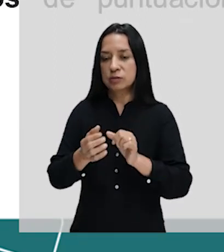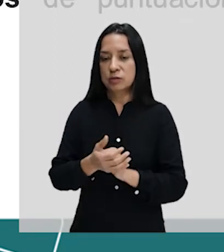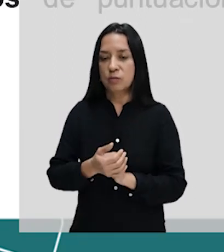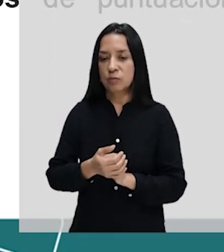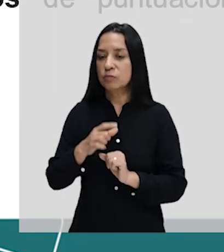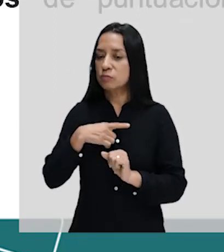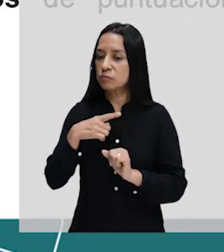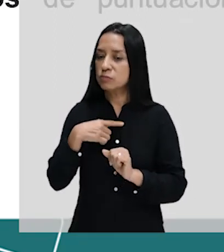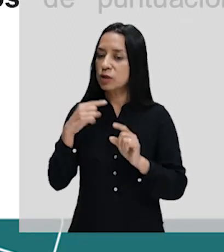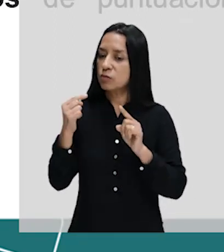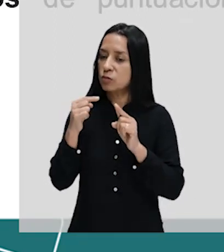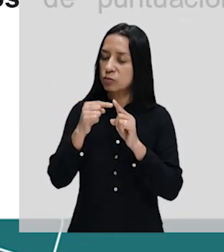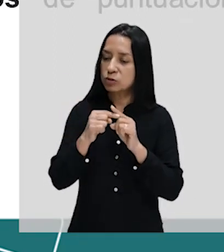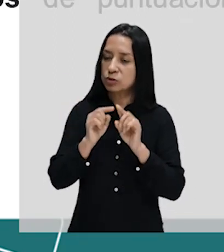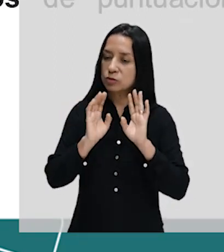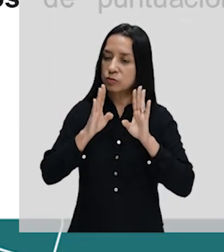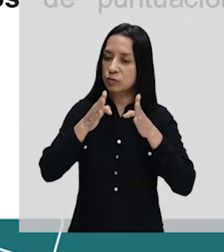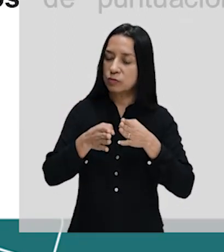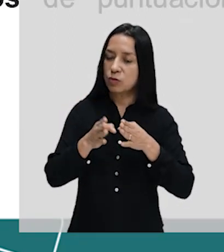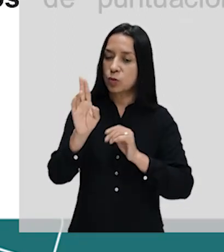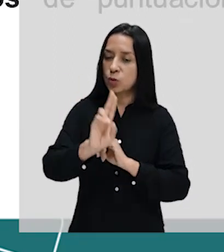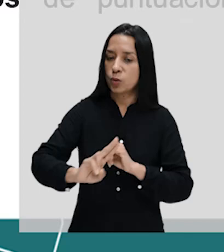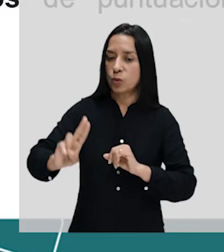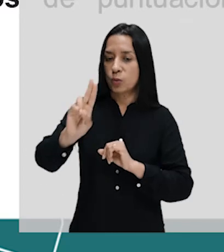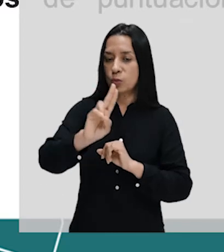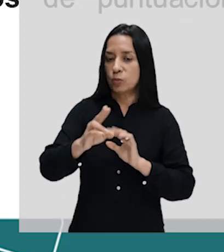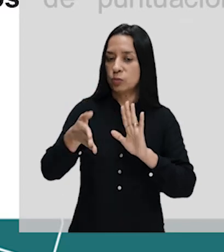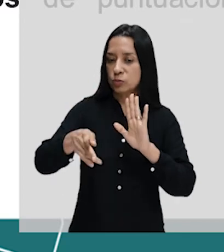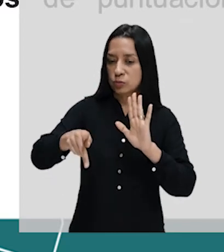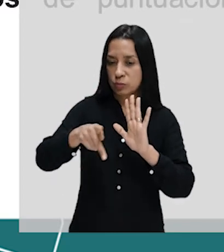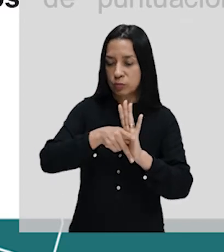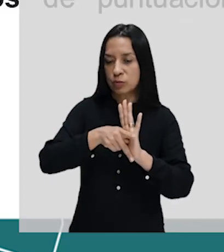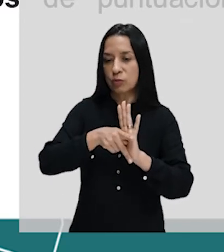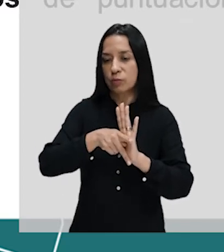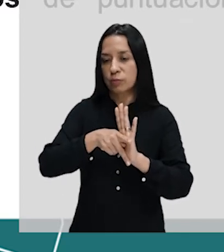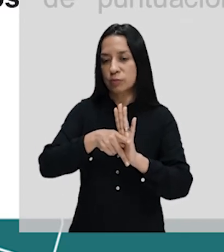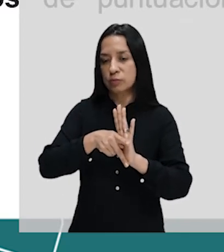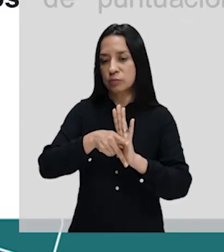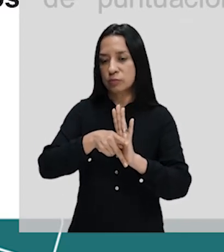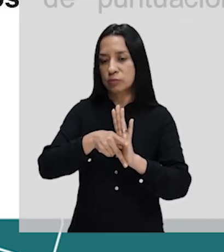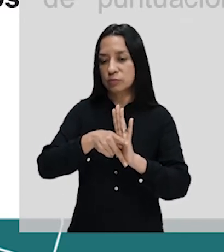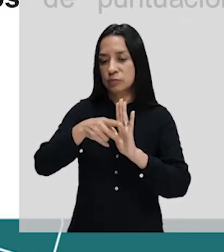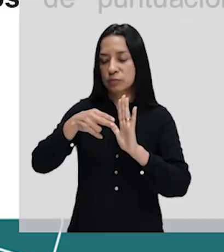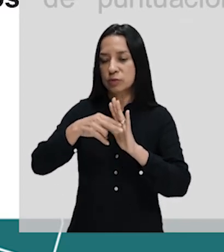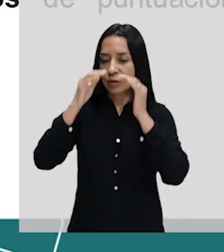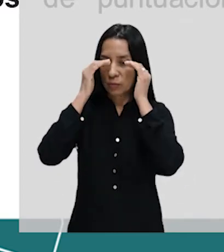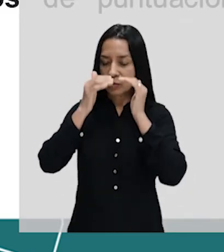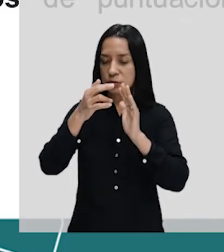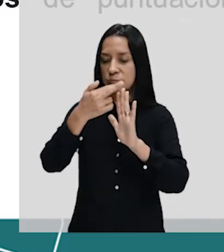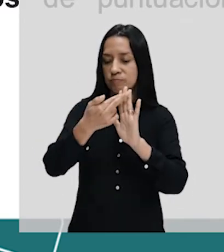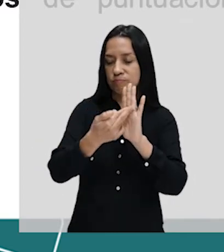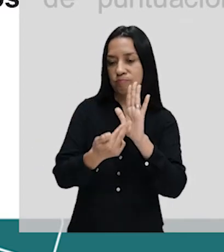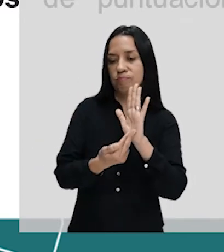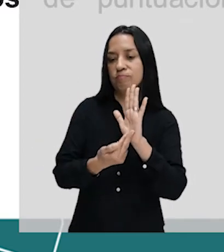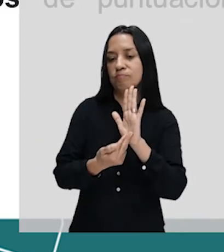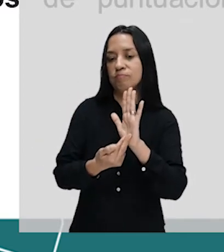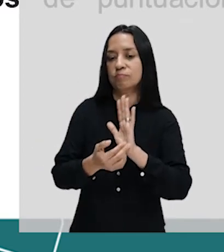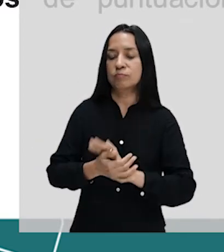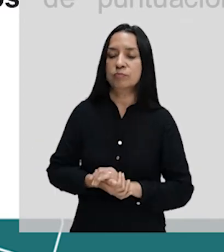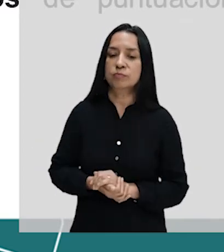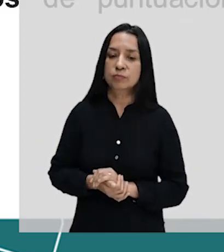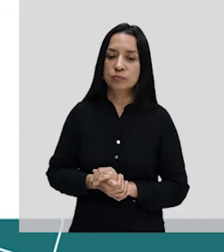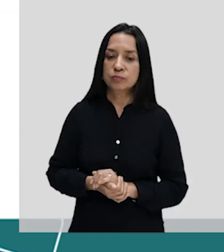determinada função e os usos estabelecidos pela gramática, né? De forma convencional,